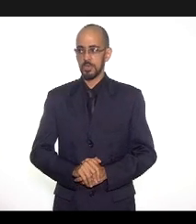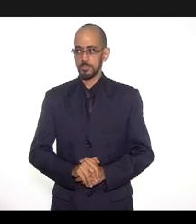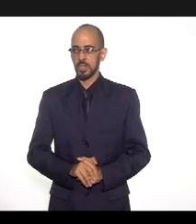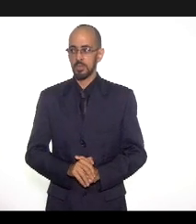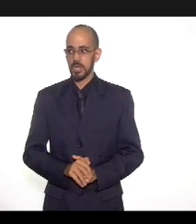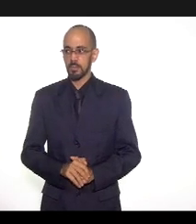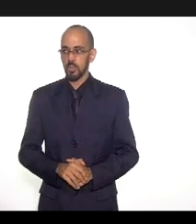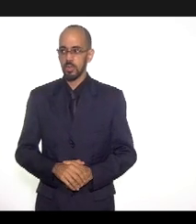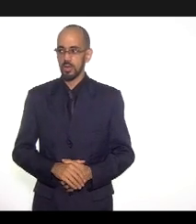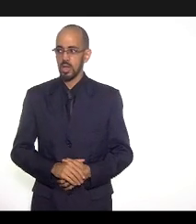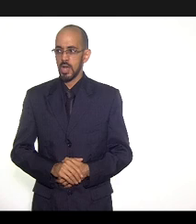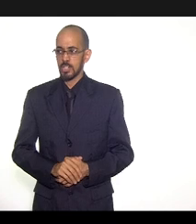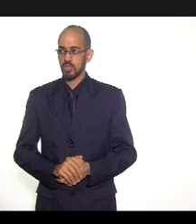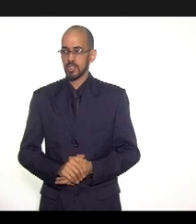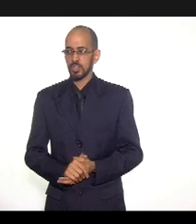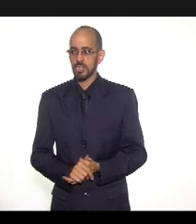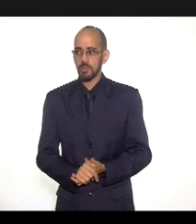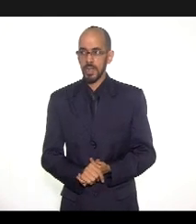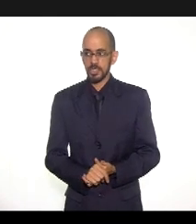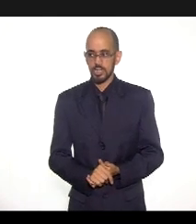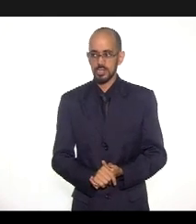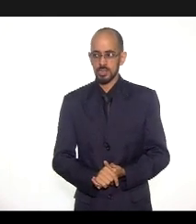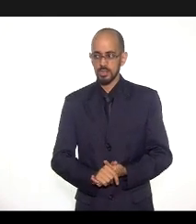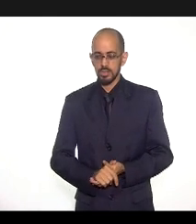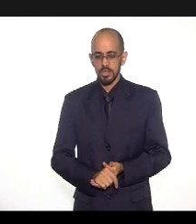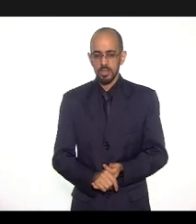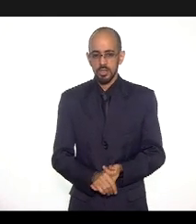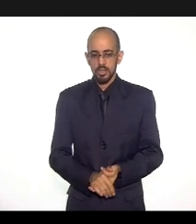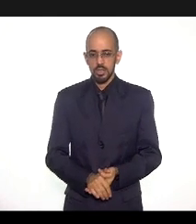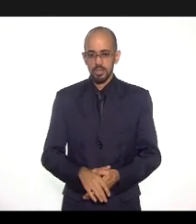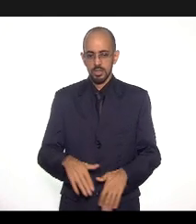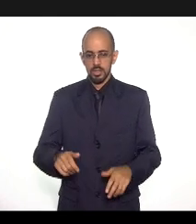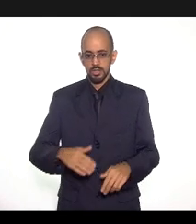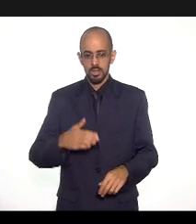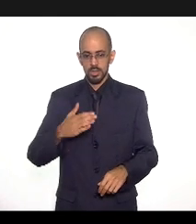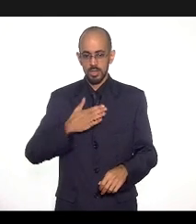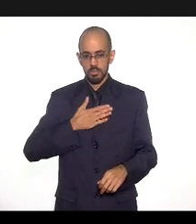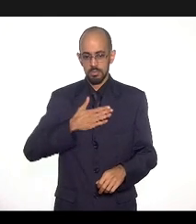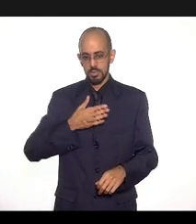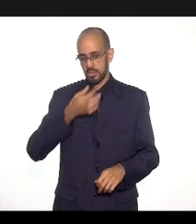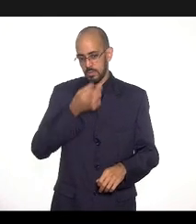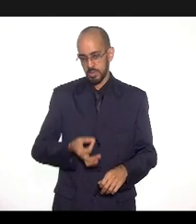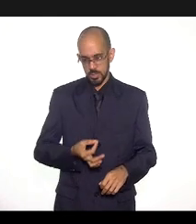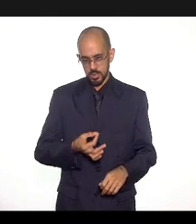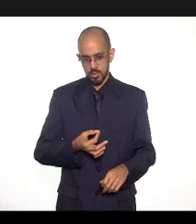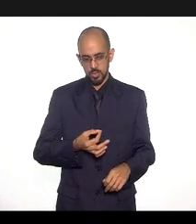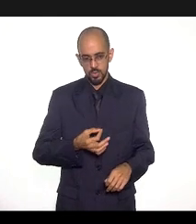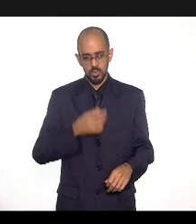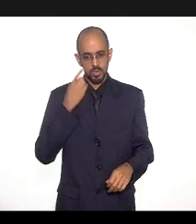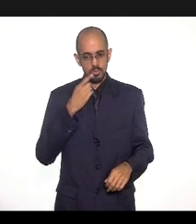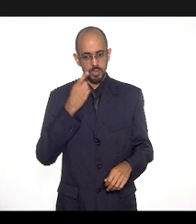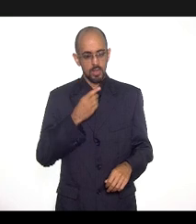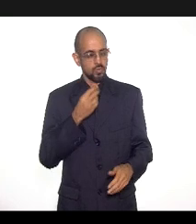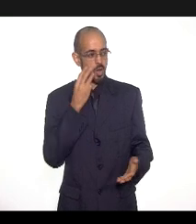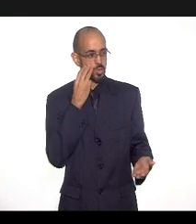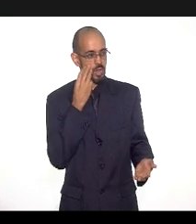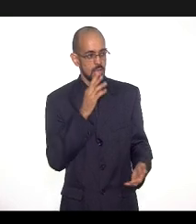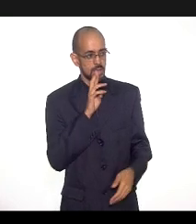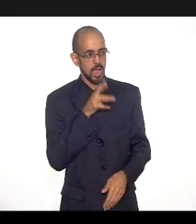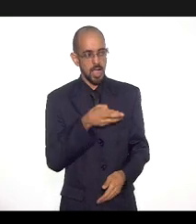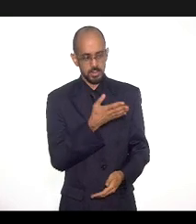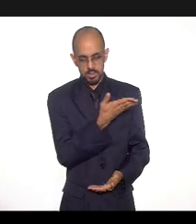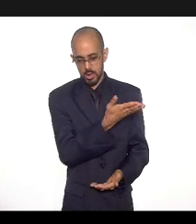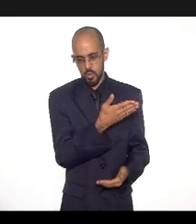também, o deputado Valdec, na linha do deputado Valdec, tem razão ao propor, na minha